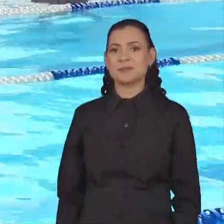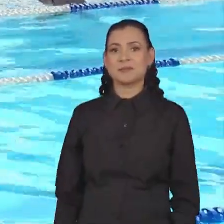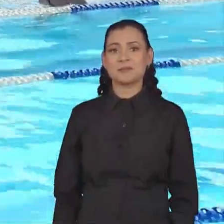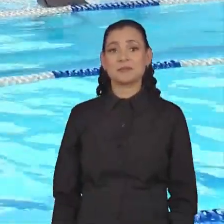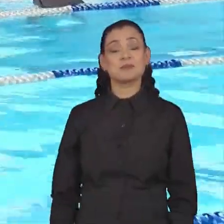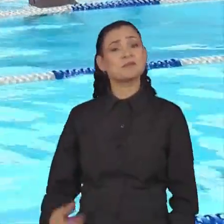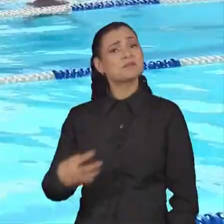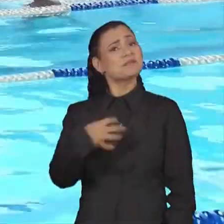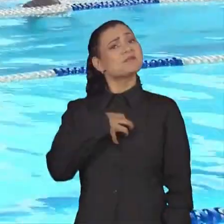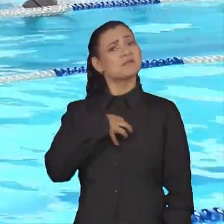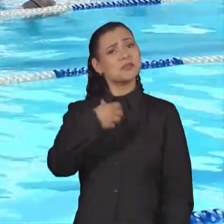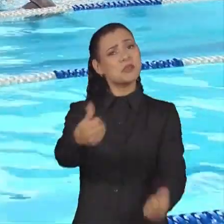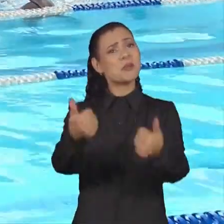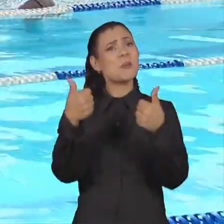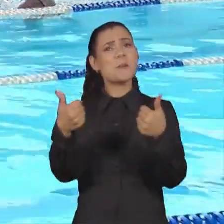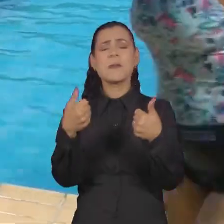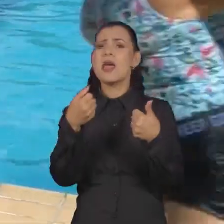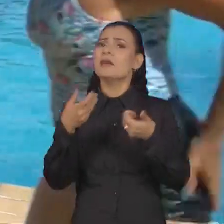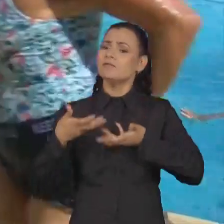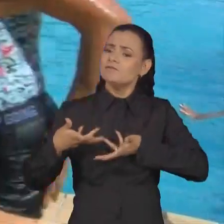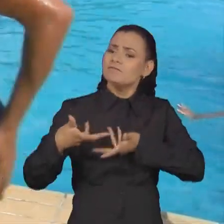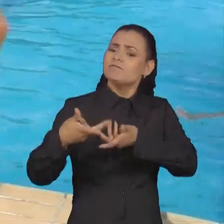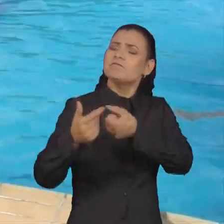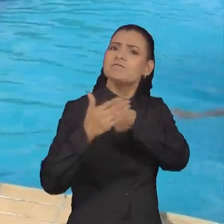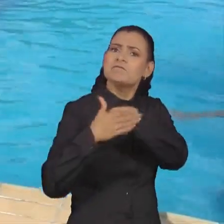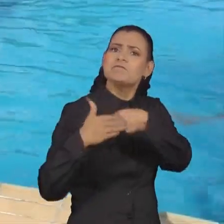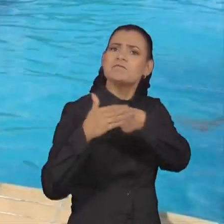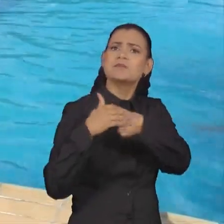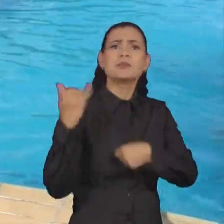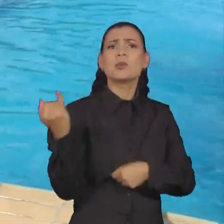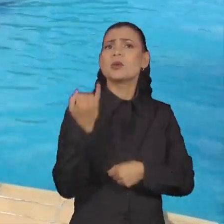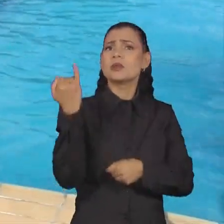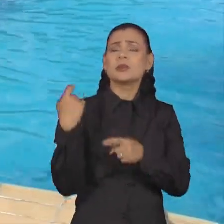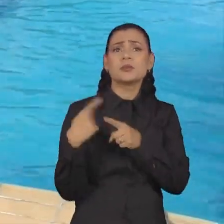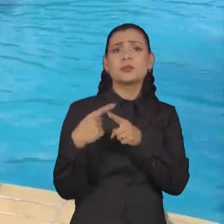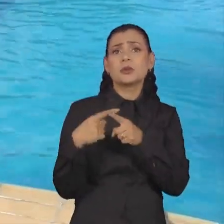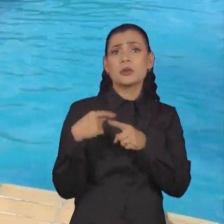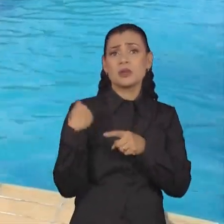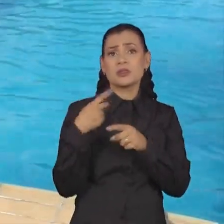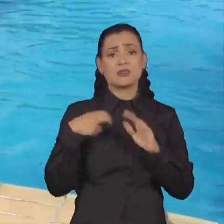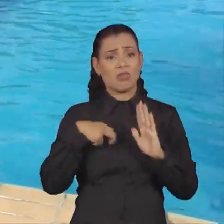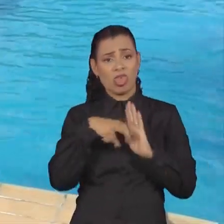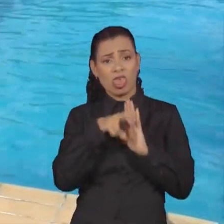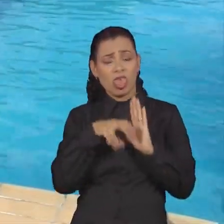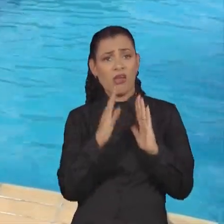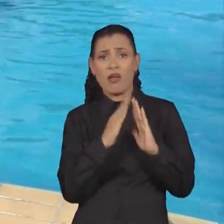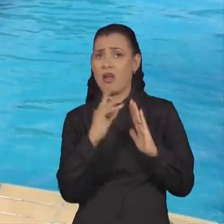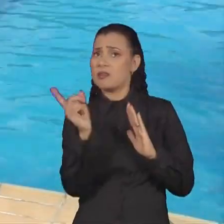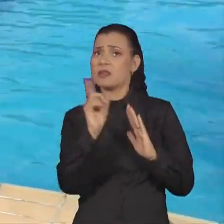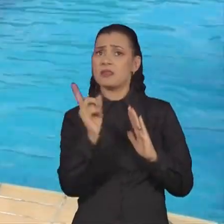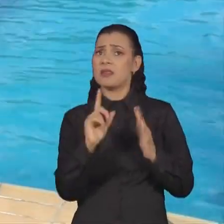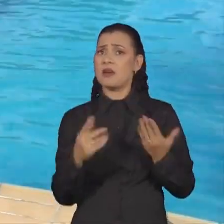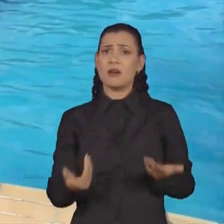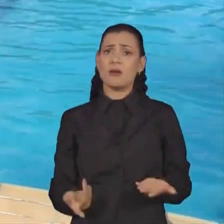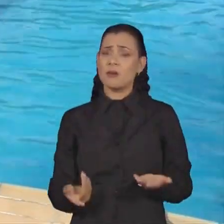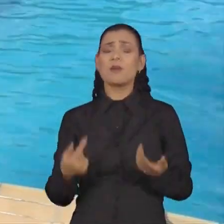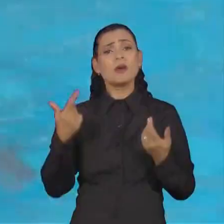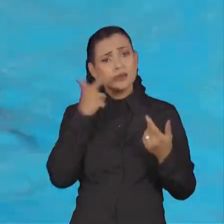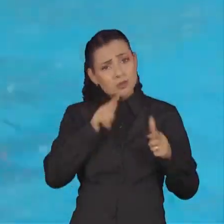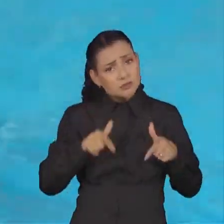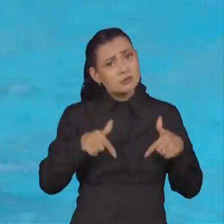Eu me sinto muito bem acolhido, muito importante, porque a gente, em vez de estar em casa jogando dominó,